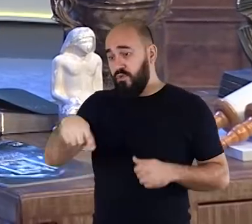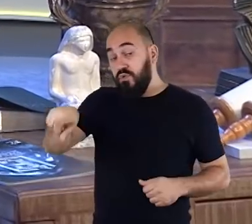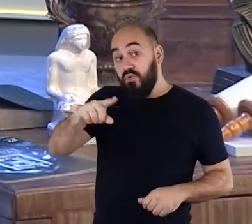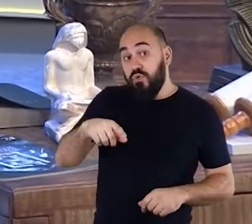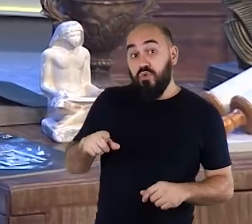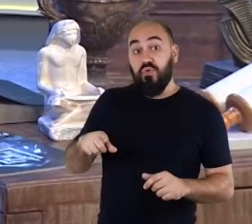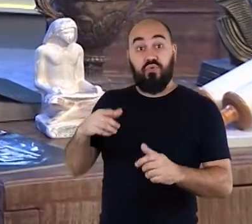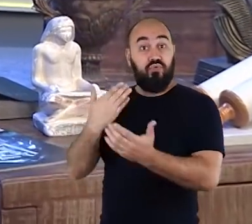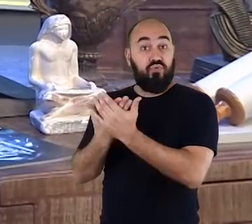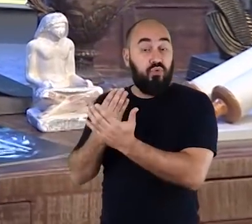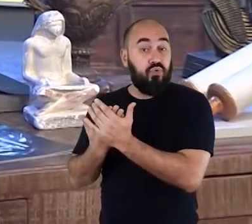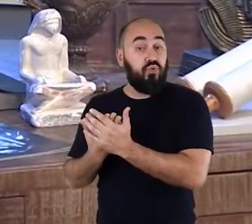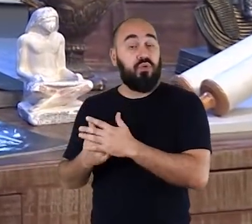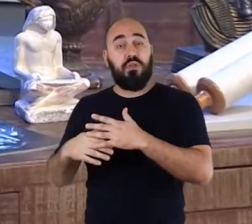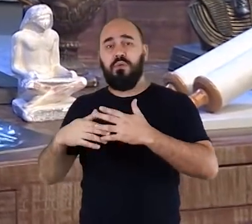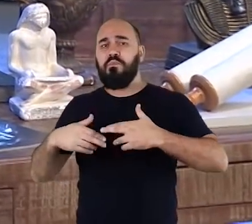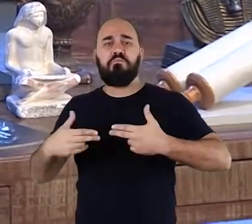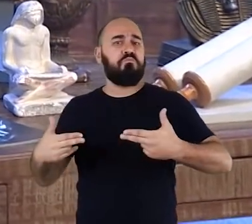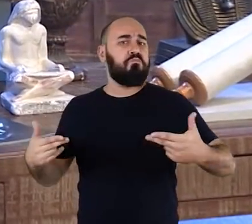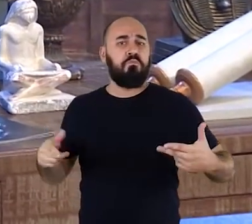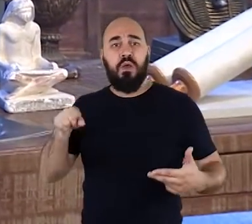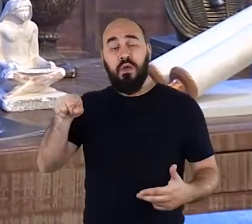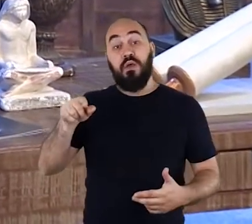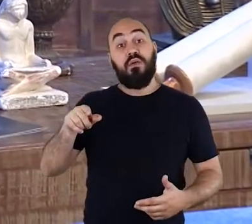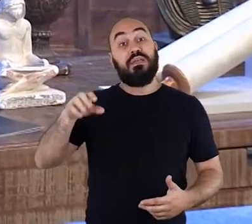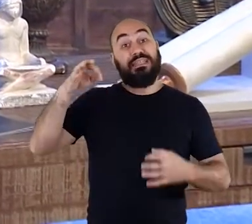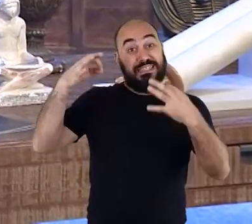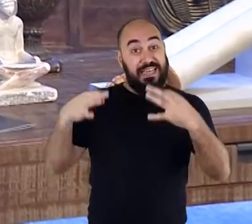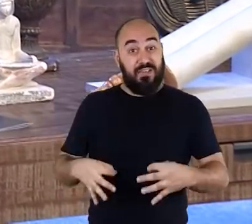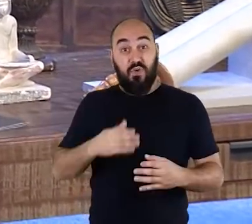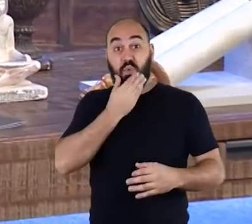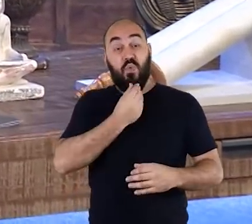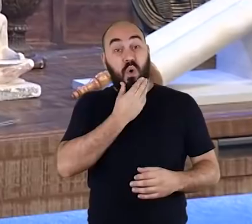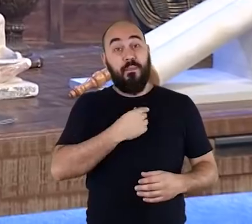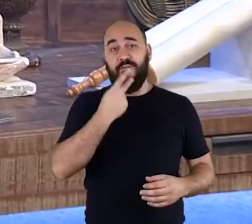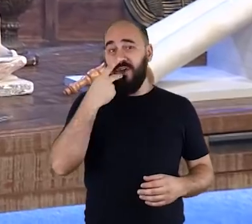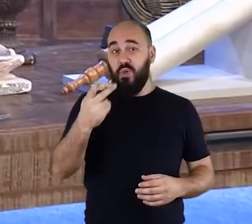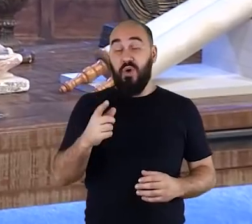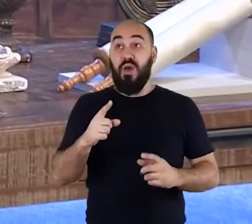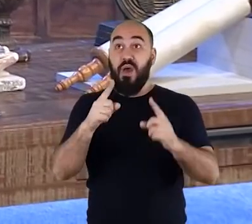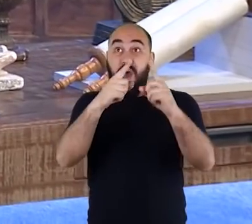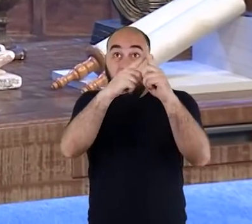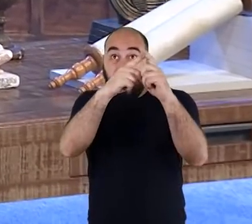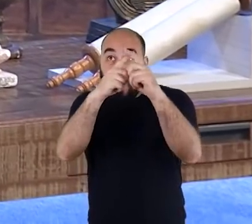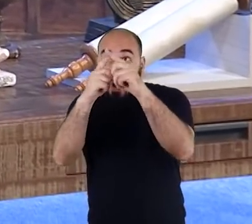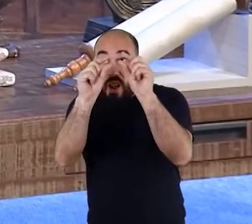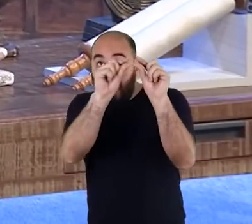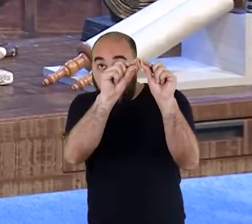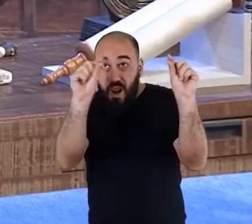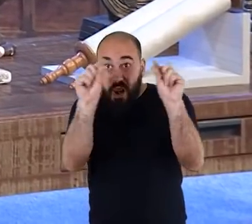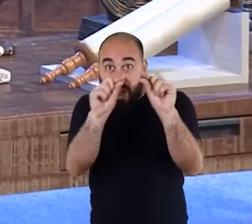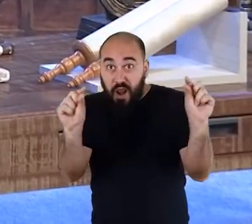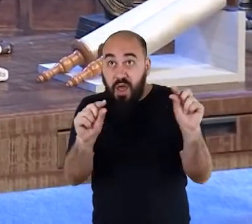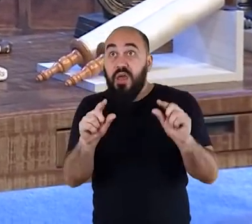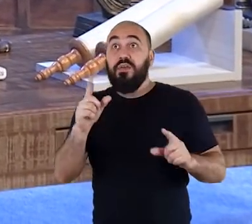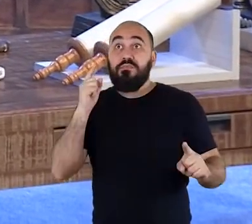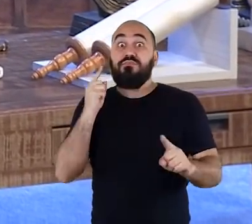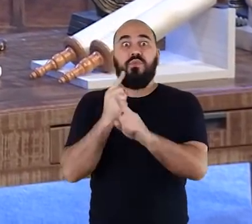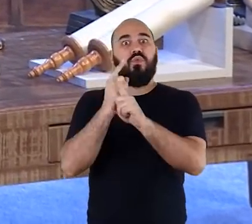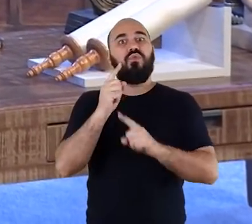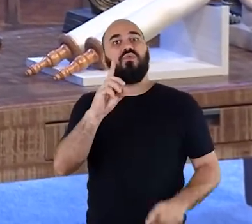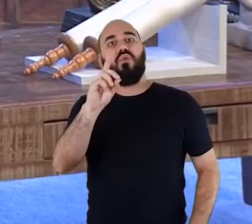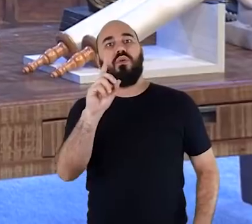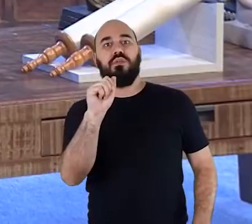a sua fama, o fato desse epigrafista dizer que encontrou na estela de Mecha, naquela pedra comemorativa,